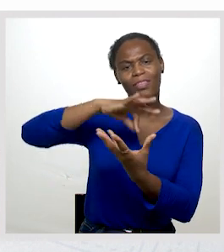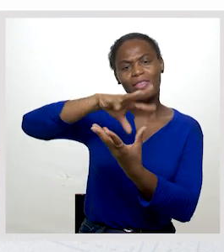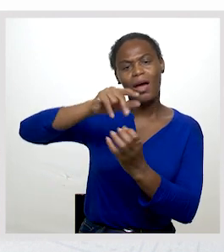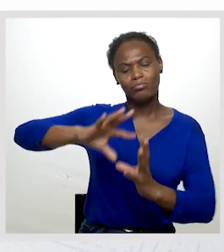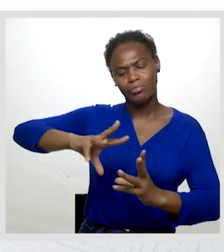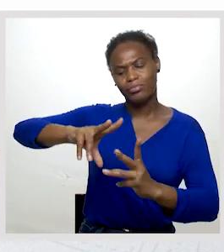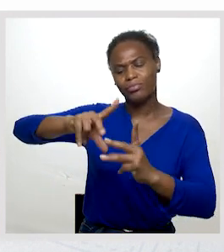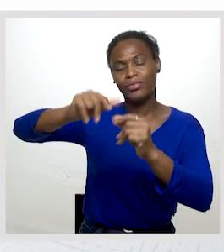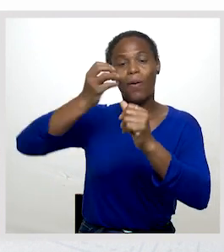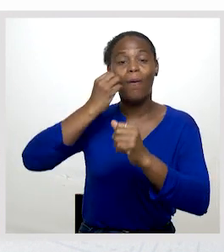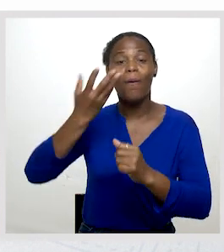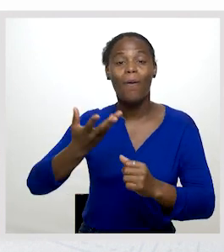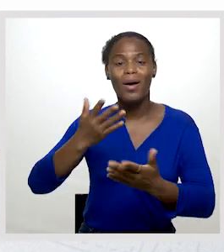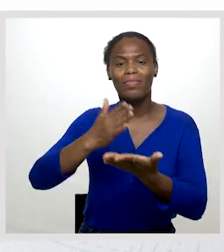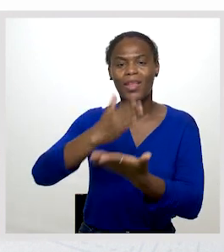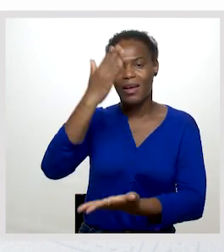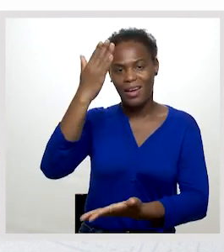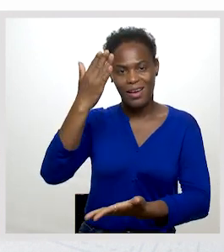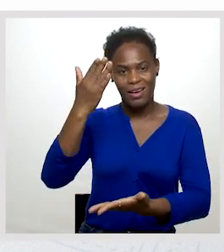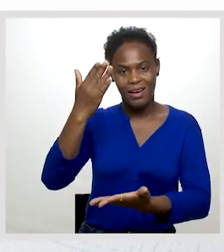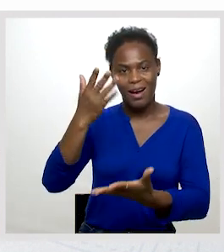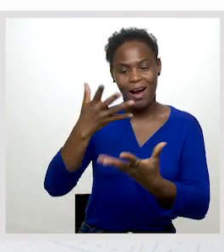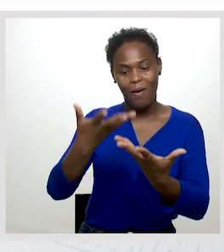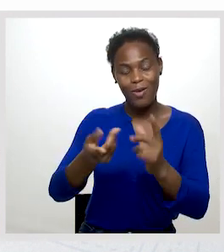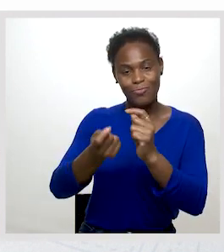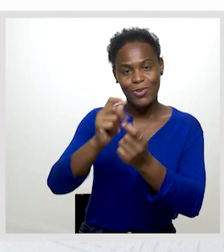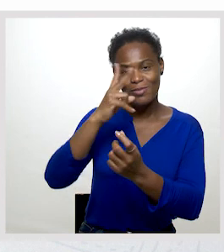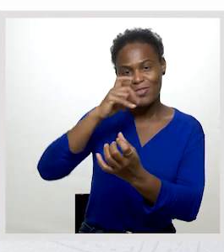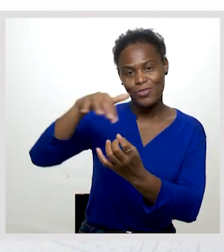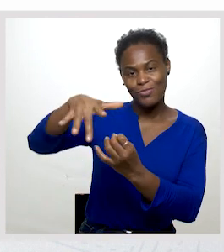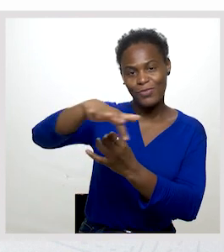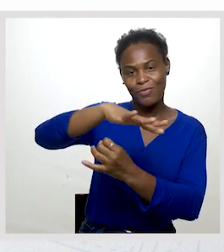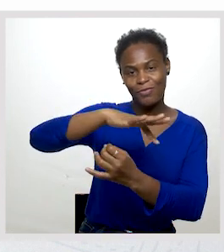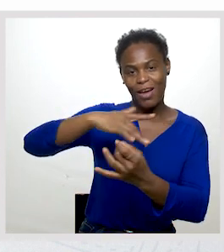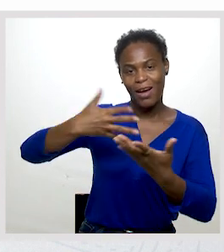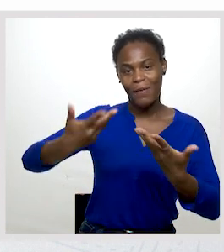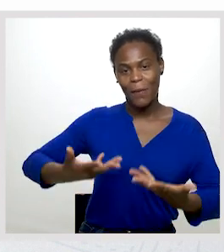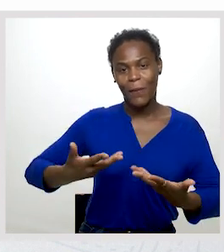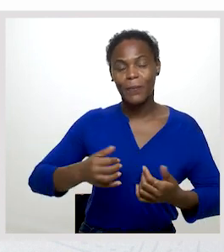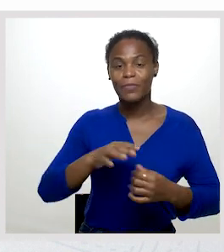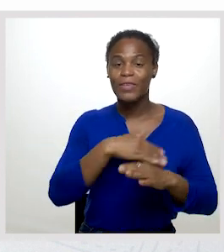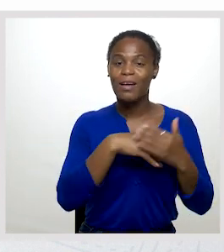terrestre, como teria evoluído a nossa atmosfera terrestre até chegar à atmosfera atual.